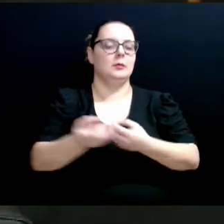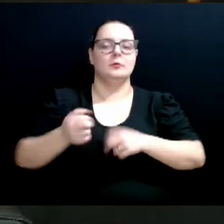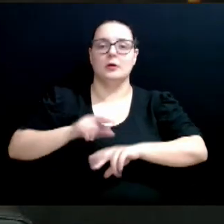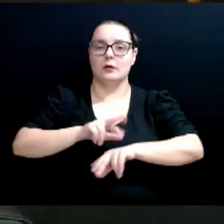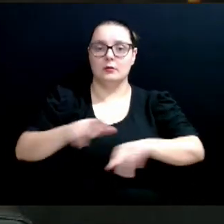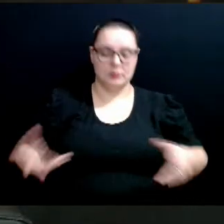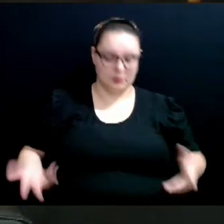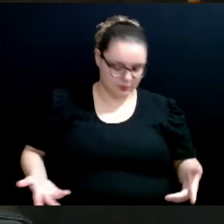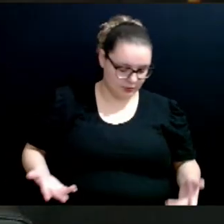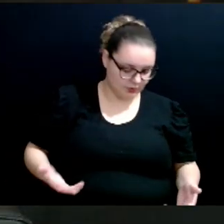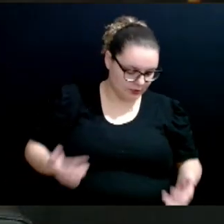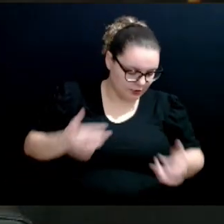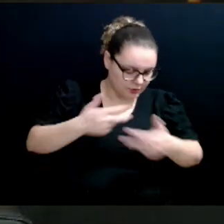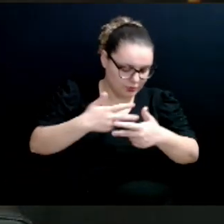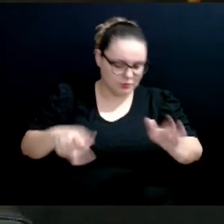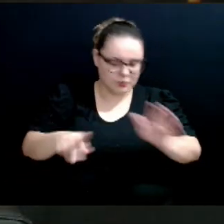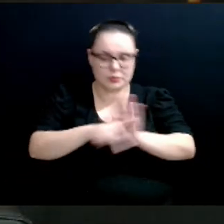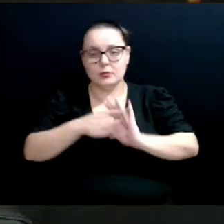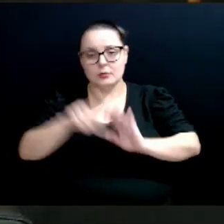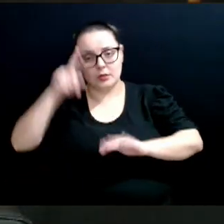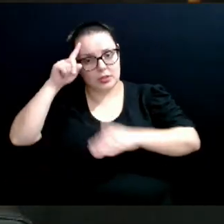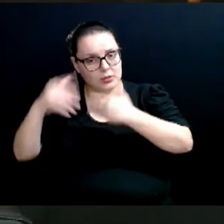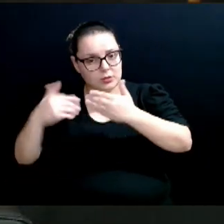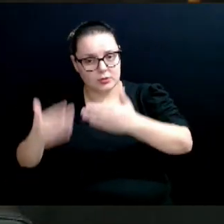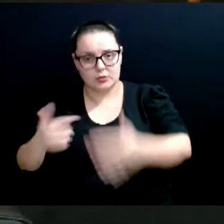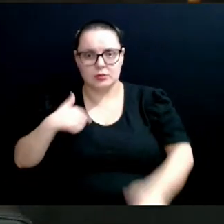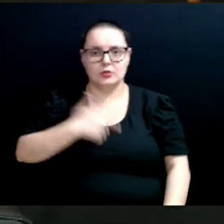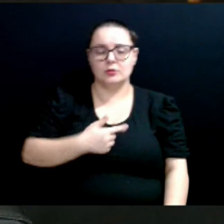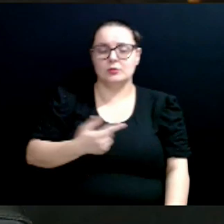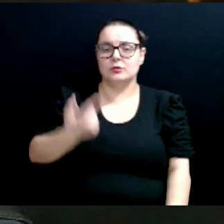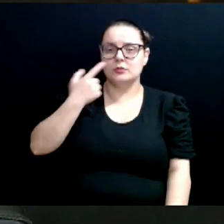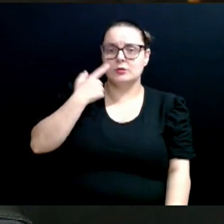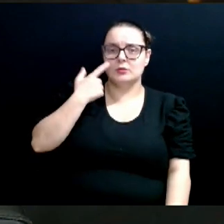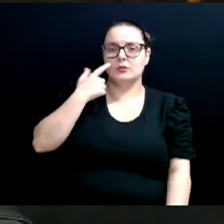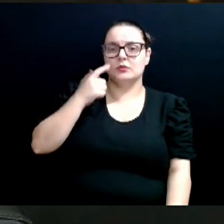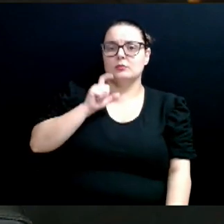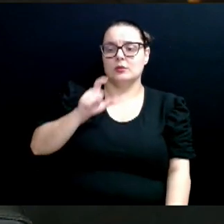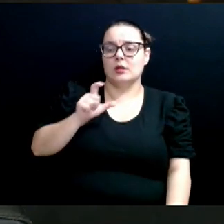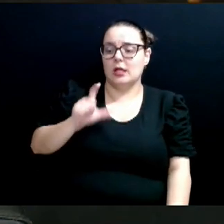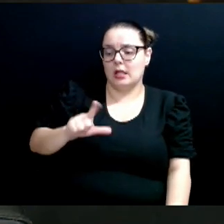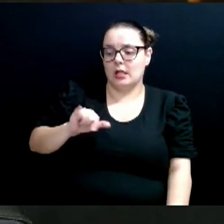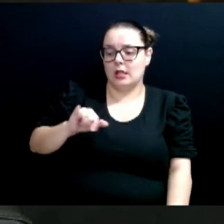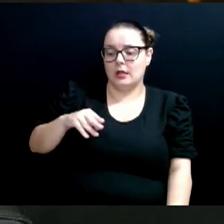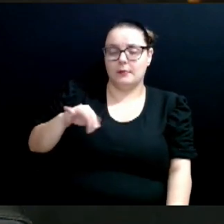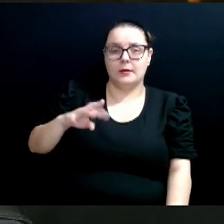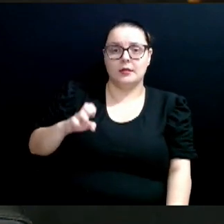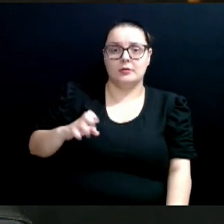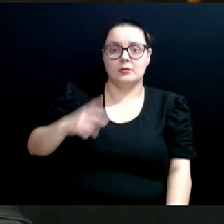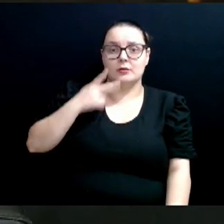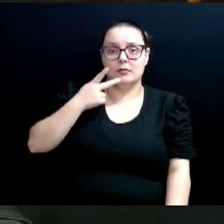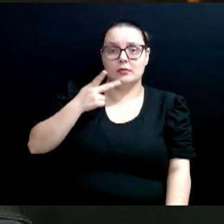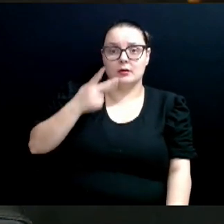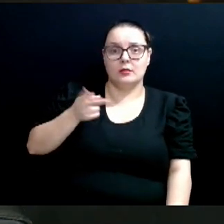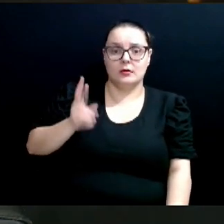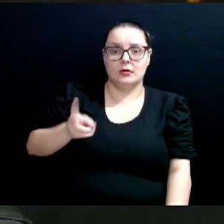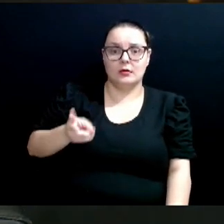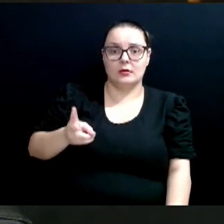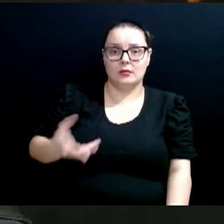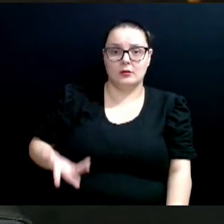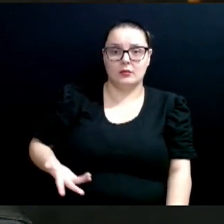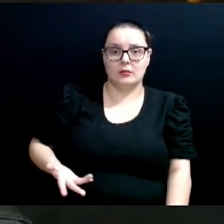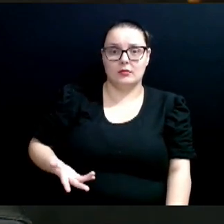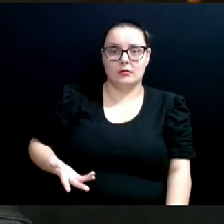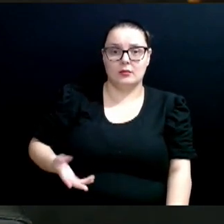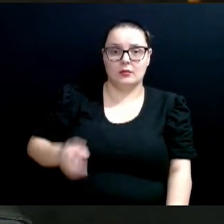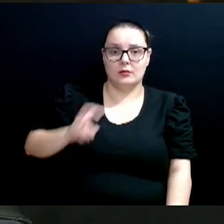que fazem parte, né, do nosso dia a dia. Você vê, uma palavra, limite, a gente conseguiu ficar falando aqui sem parar 53